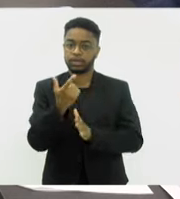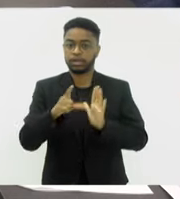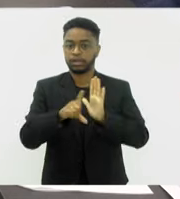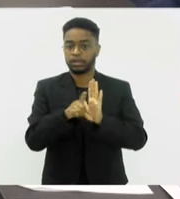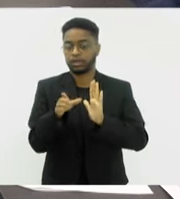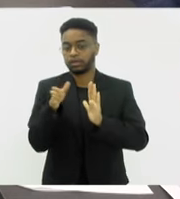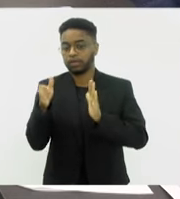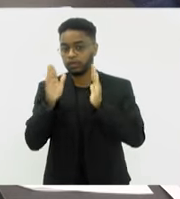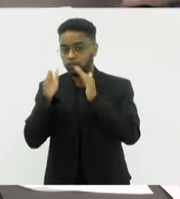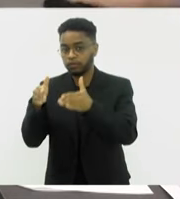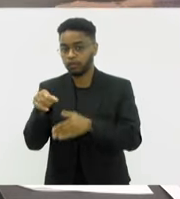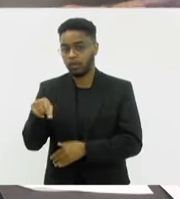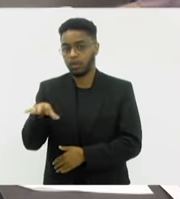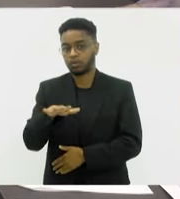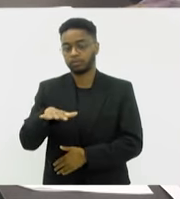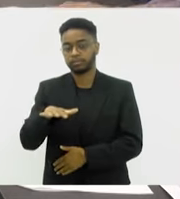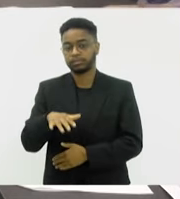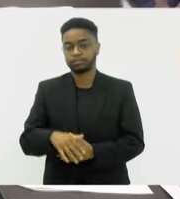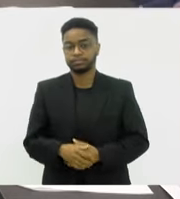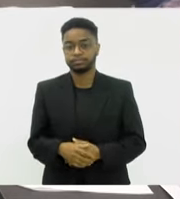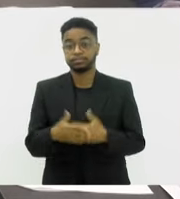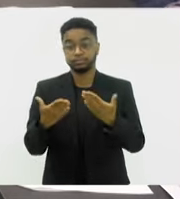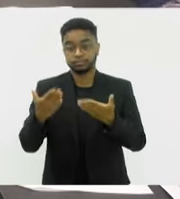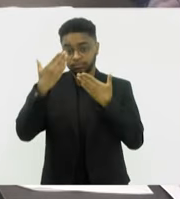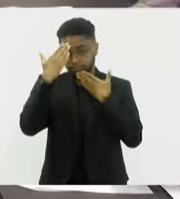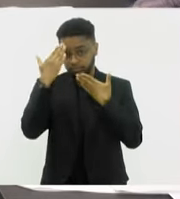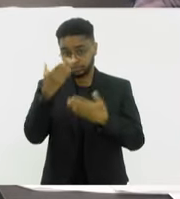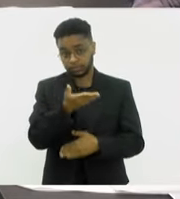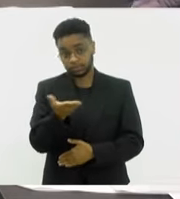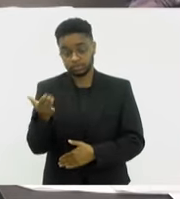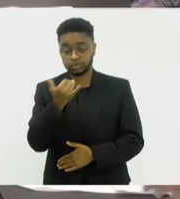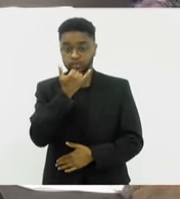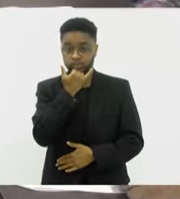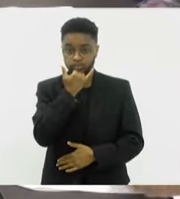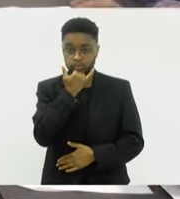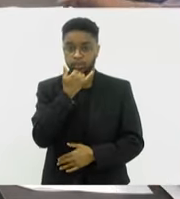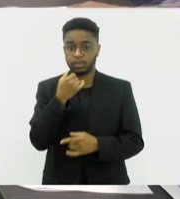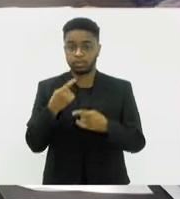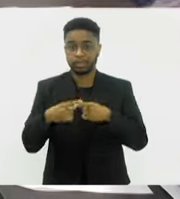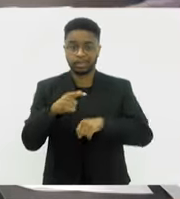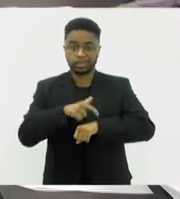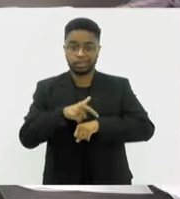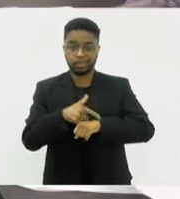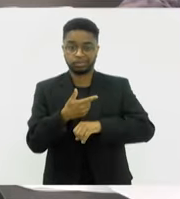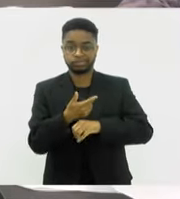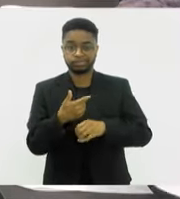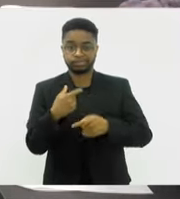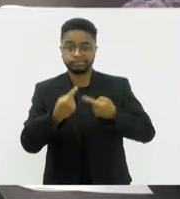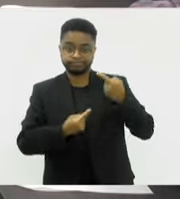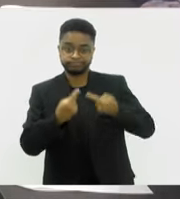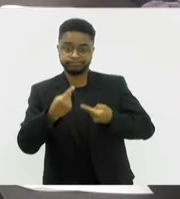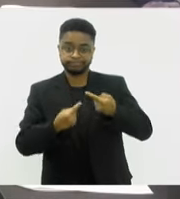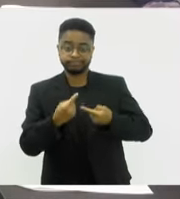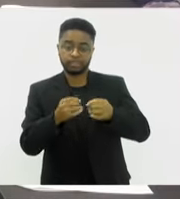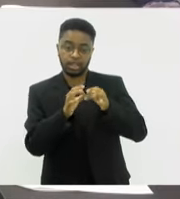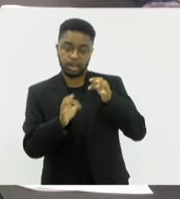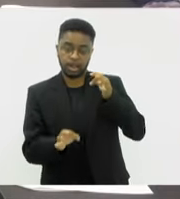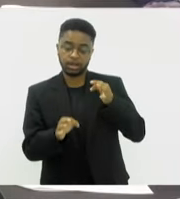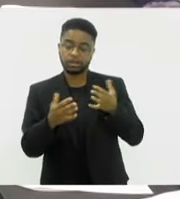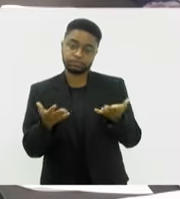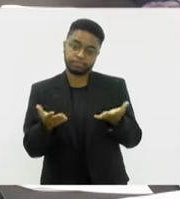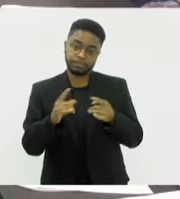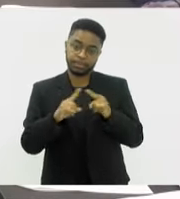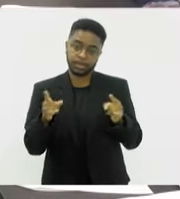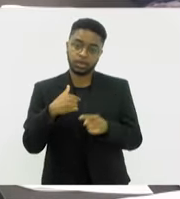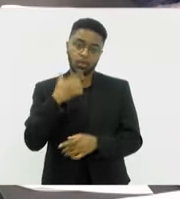escopo é muito fechado. Bom. Então agradeço aí, peço desculpa pelo tempo demandado, mas considerei pertinente.